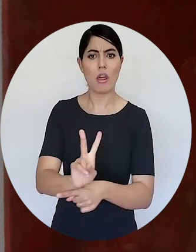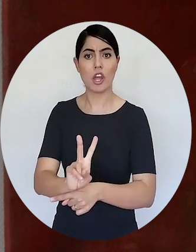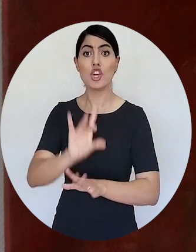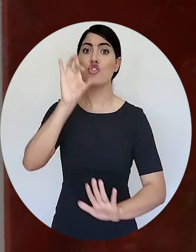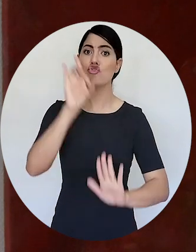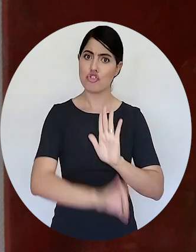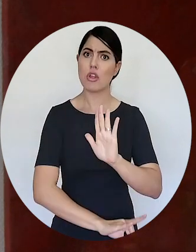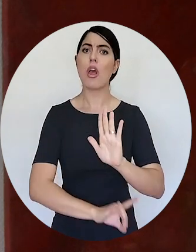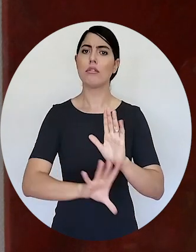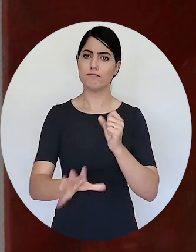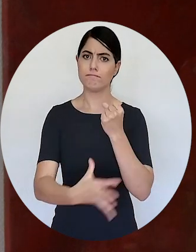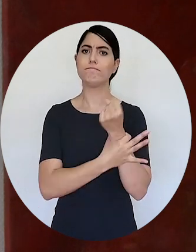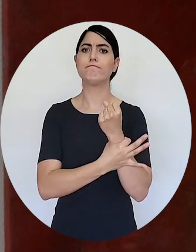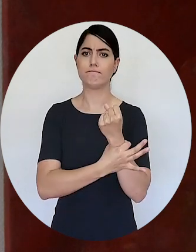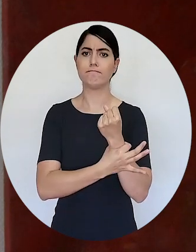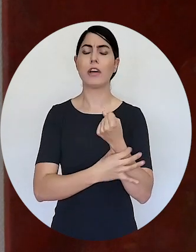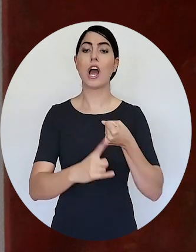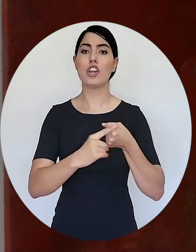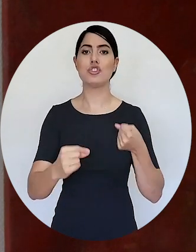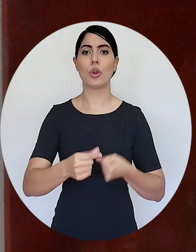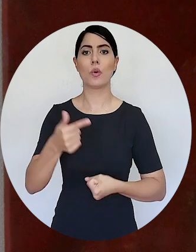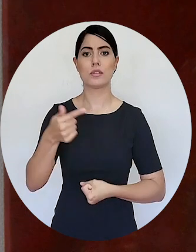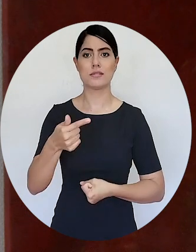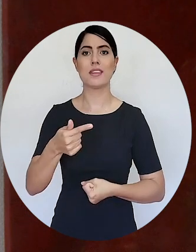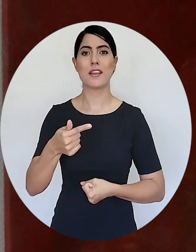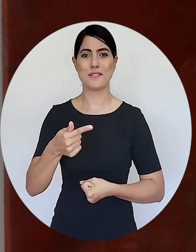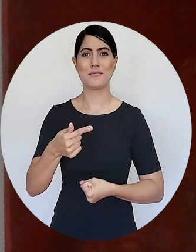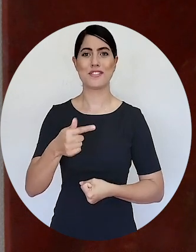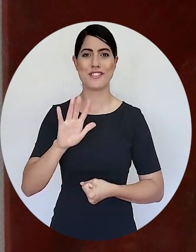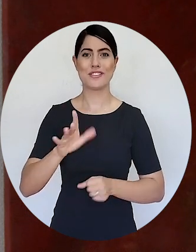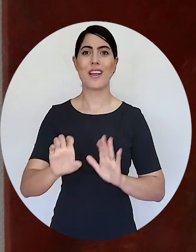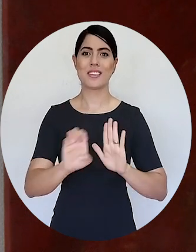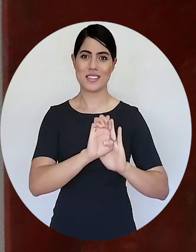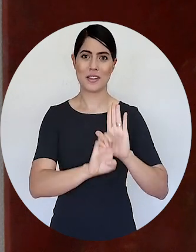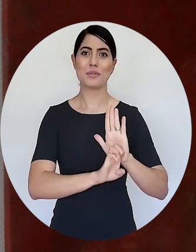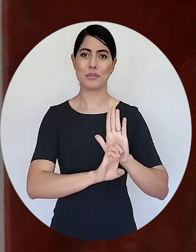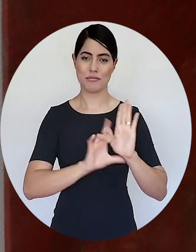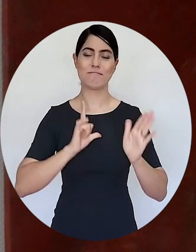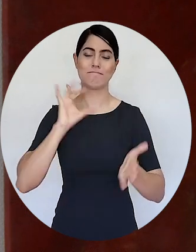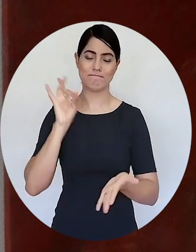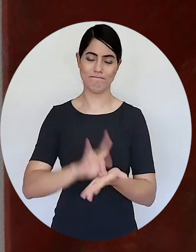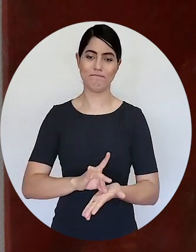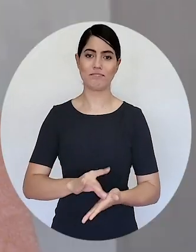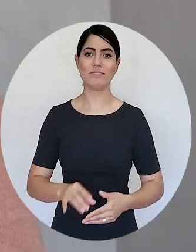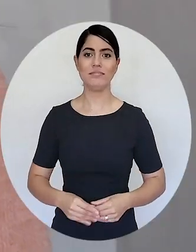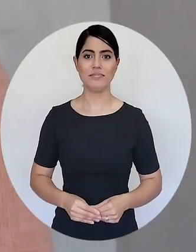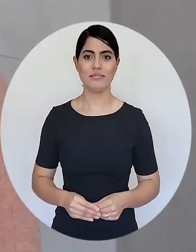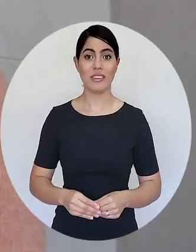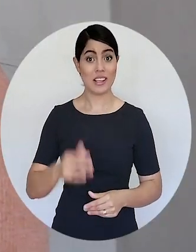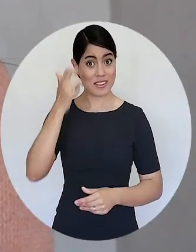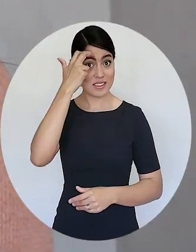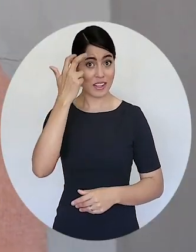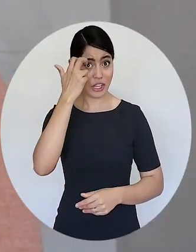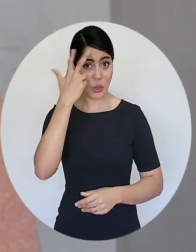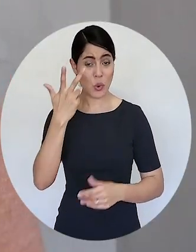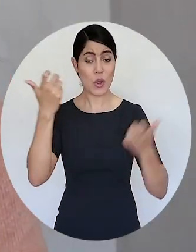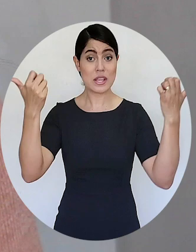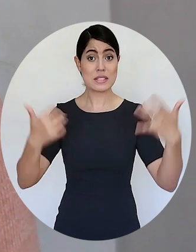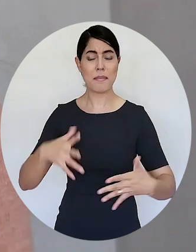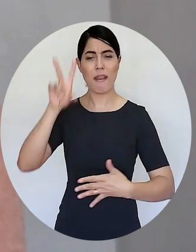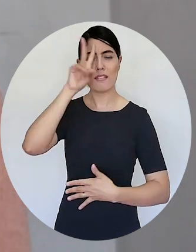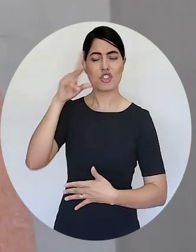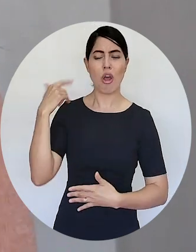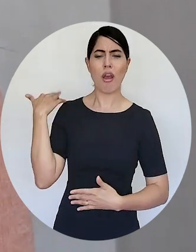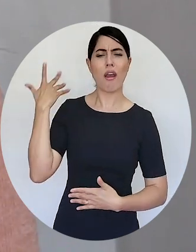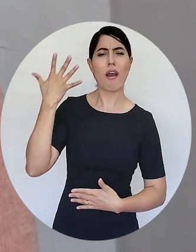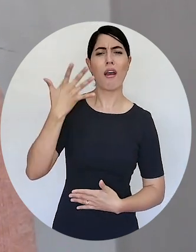cobrando o cumprimento à prerrogativa contida no artigo 7º do nosso Estatuto. Santa Cruz relembra uma história